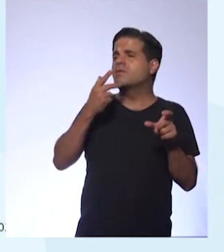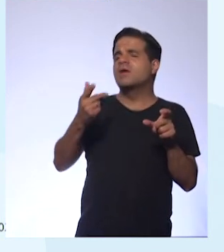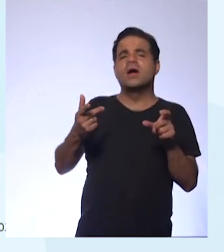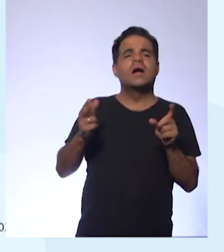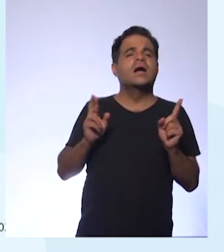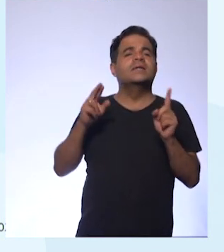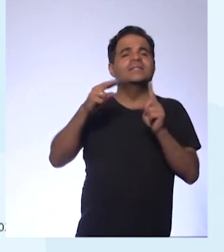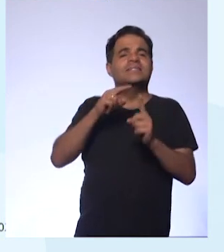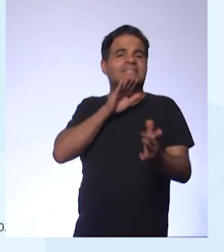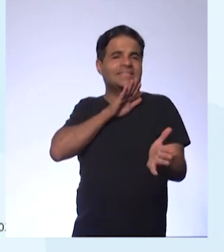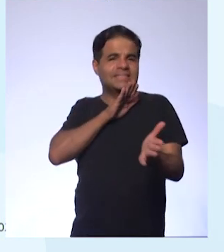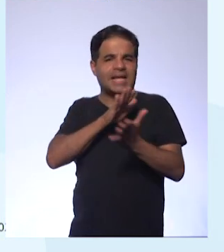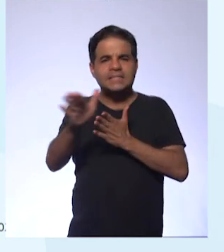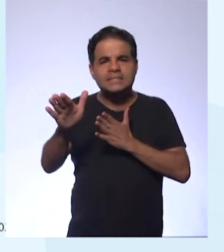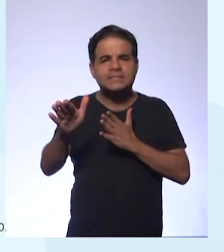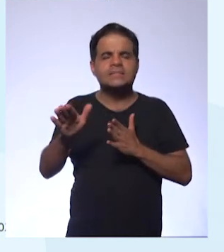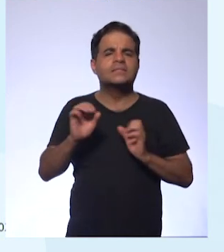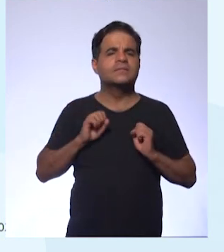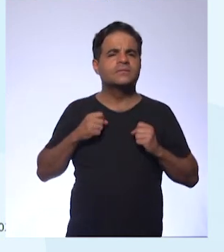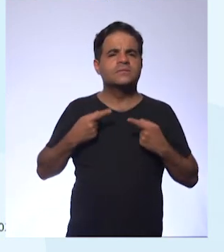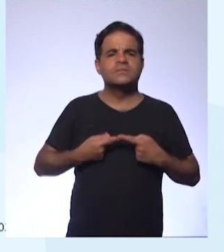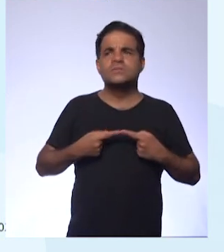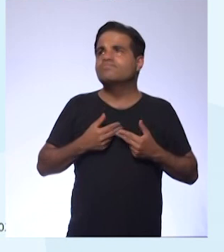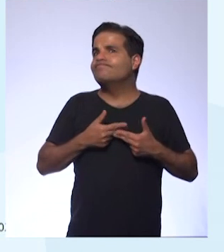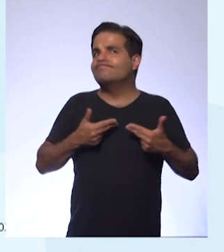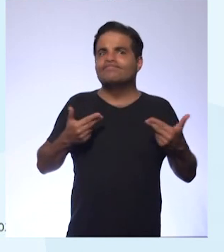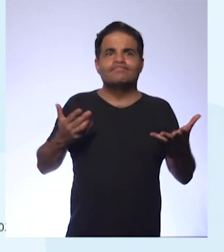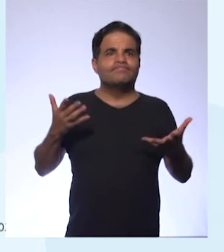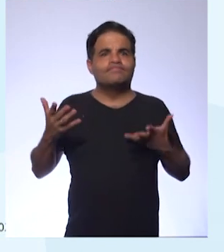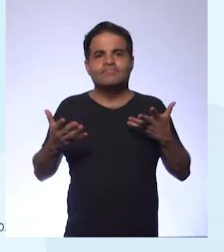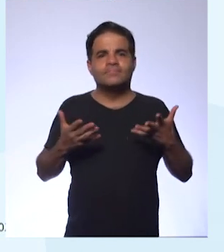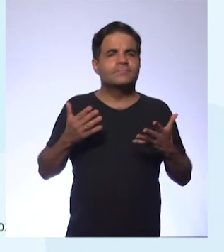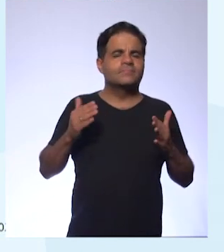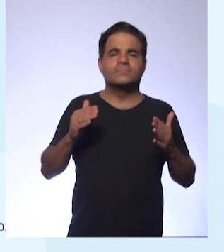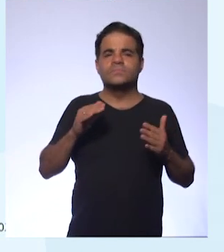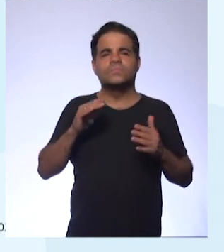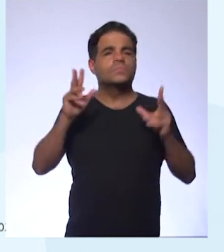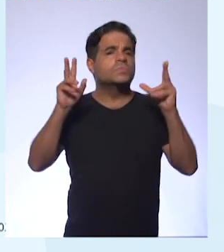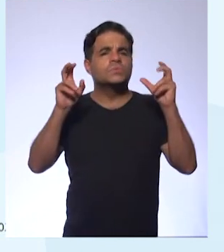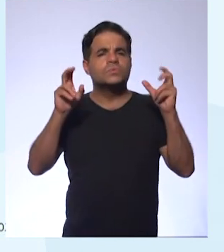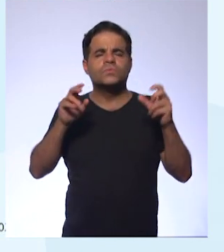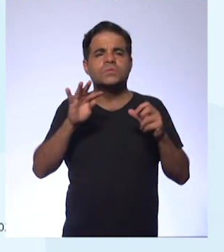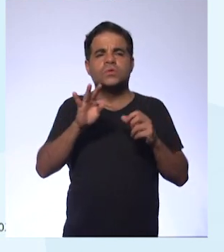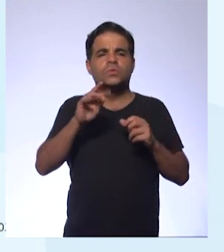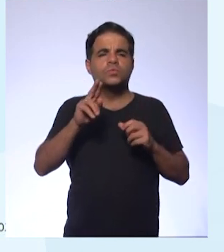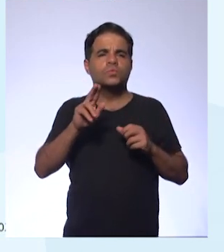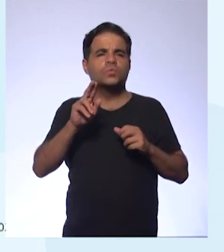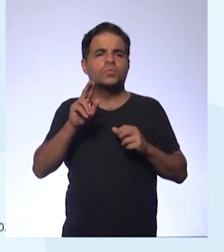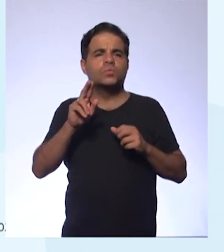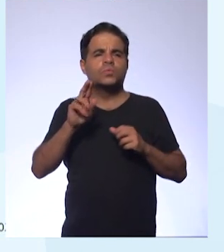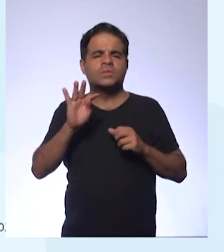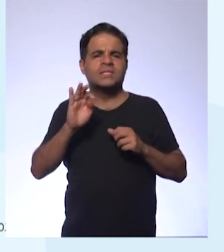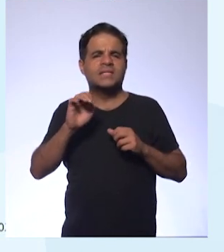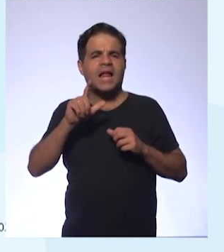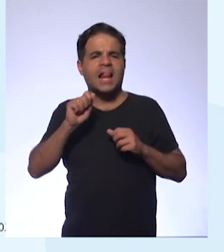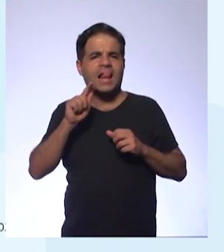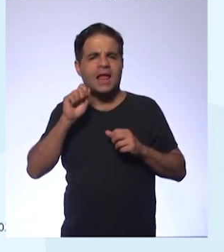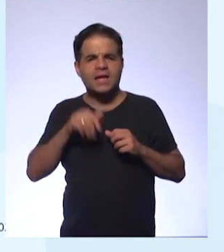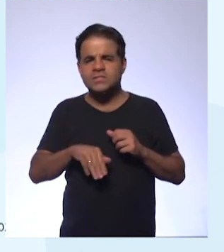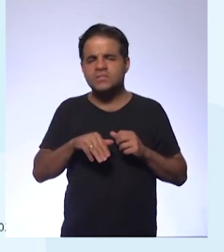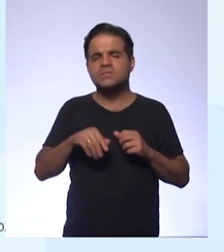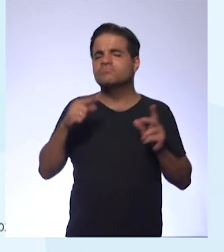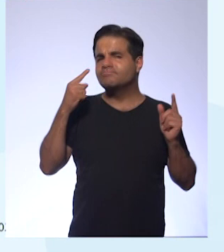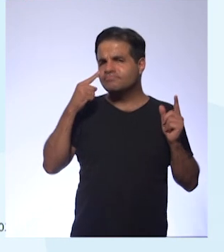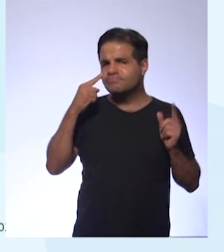representa a saída dos seres humanos de uma situação de tutelagem, né? Olha o contraponto à ideia